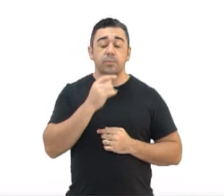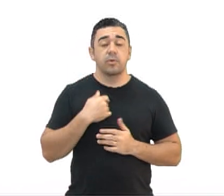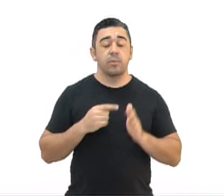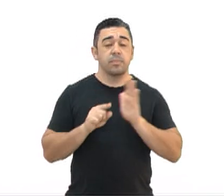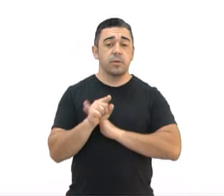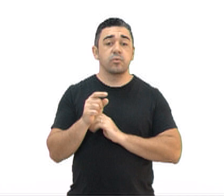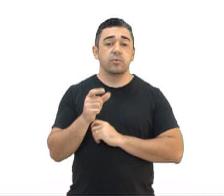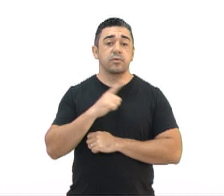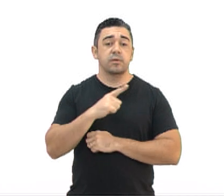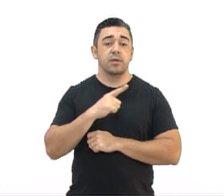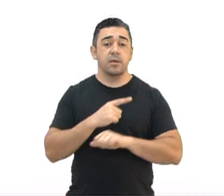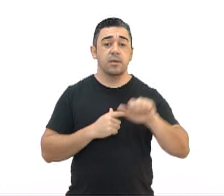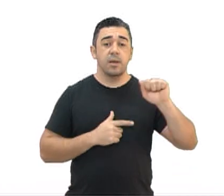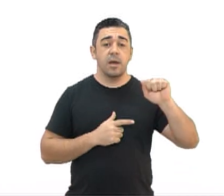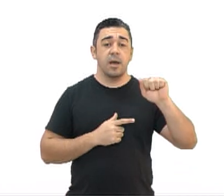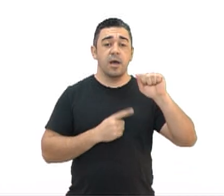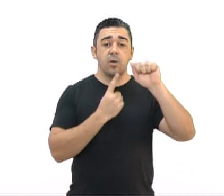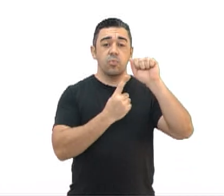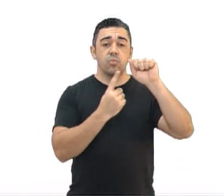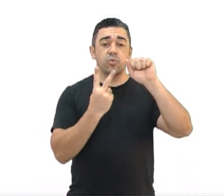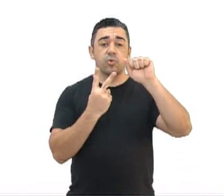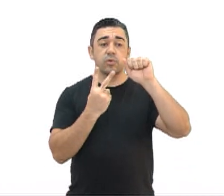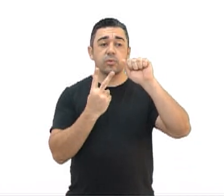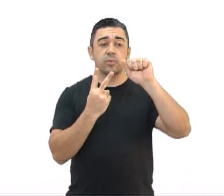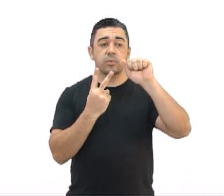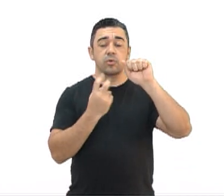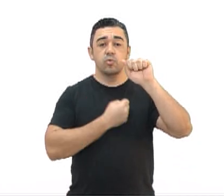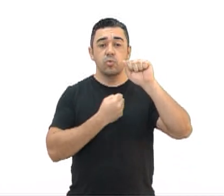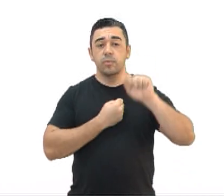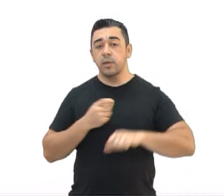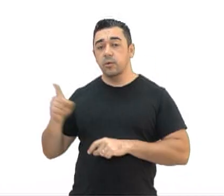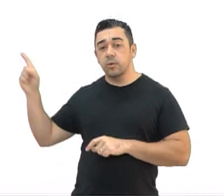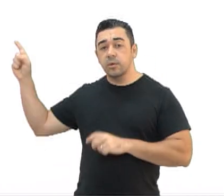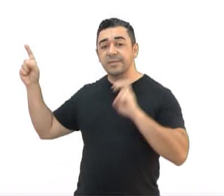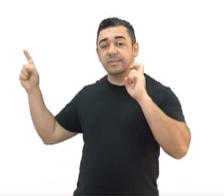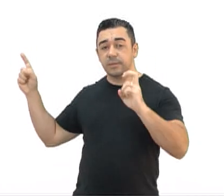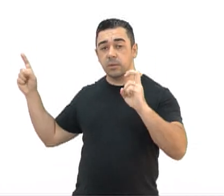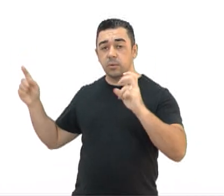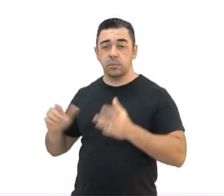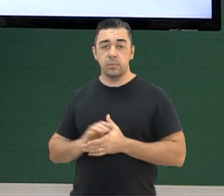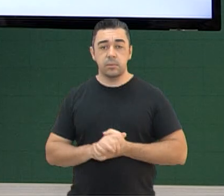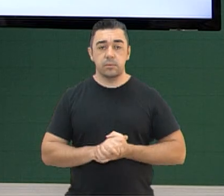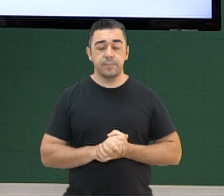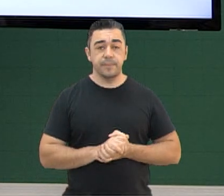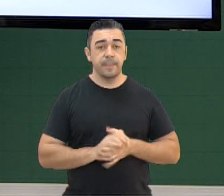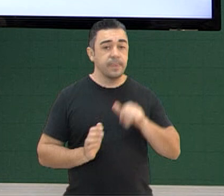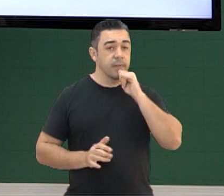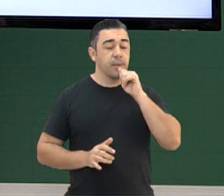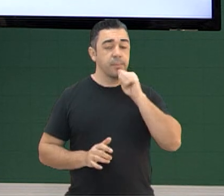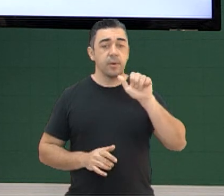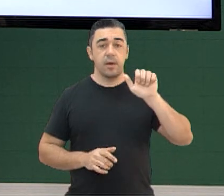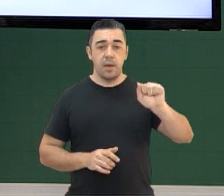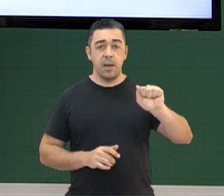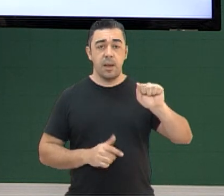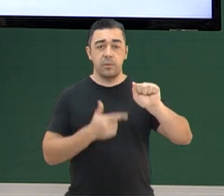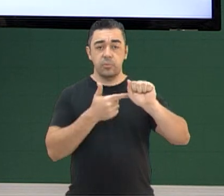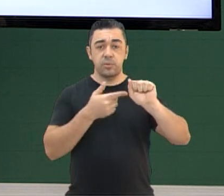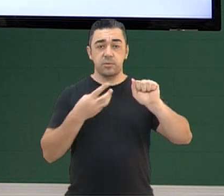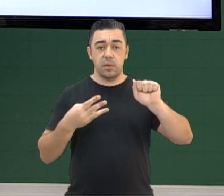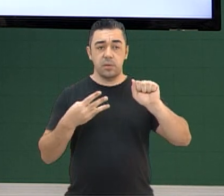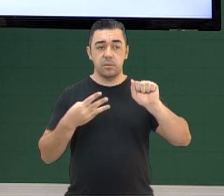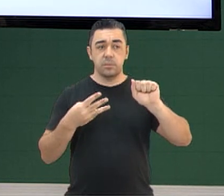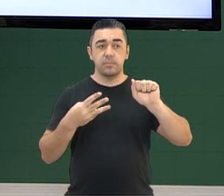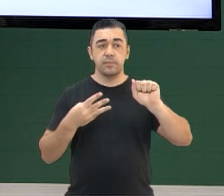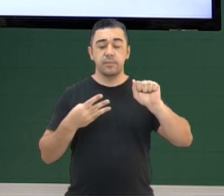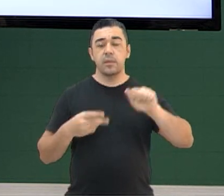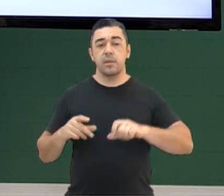aqui dessa matriz A12? Vale 5. Quanto que vale o elemento dessa matriz A23?